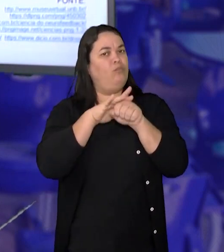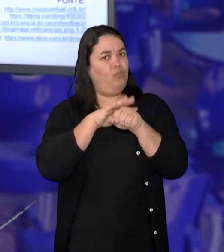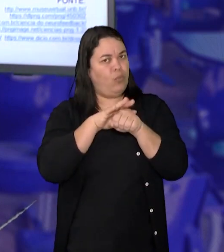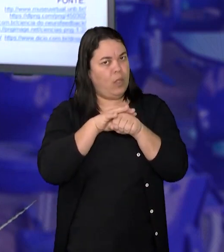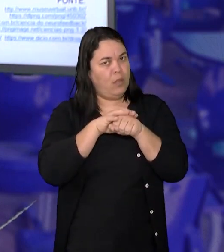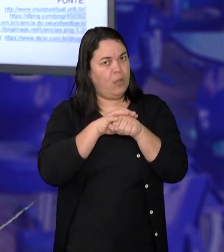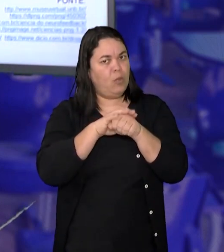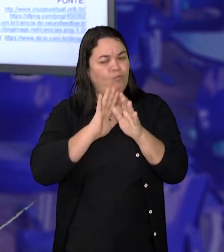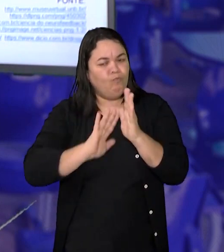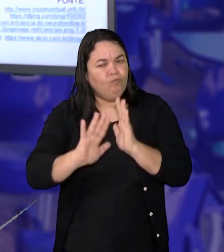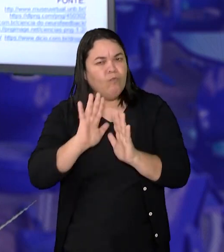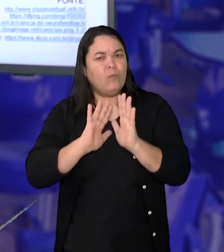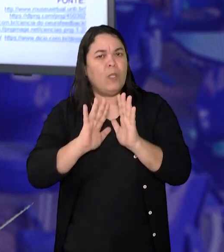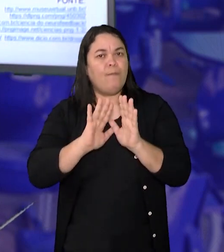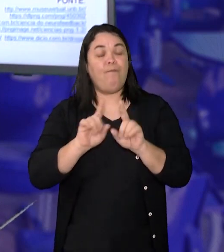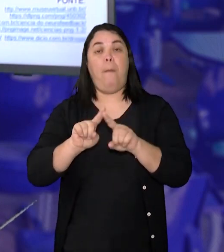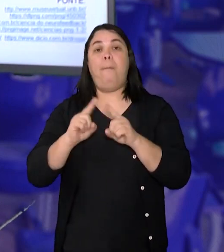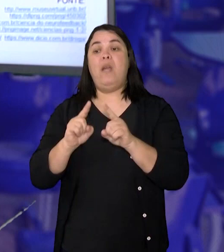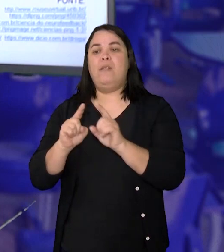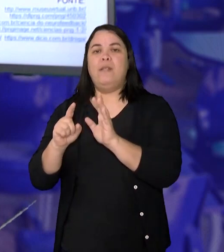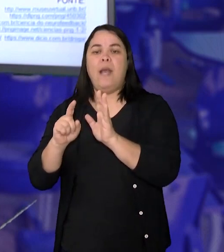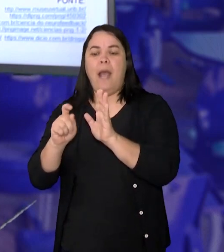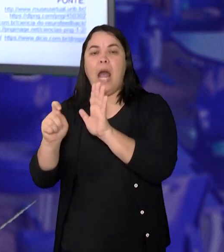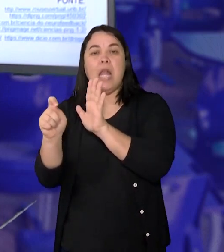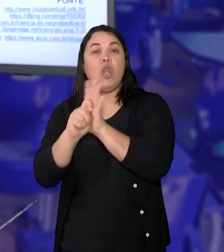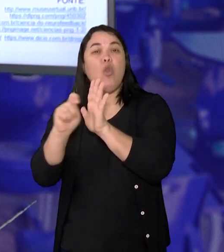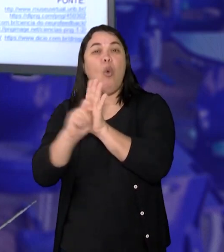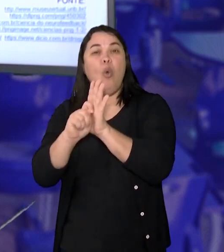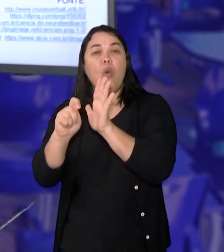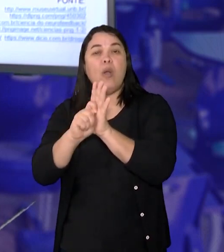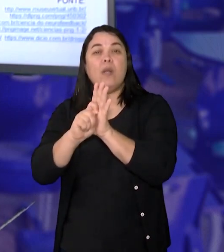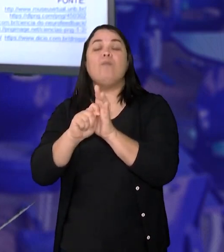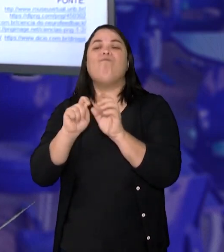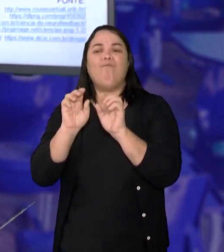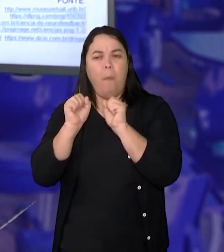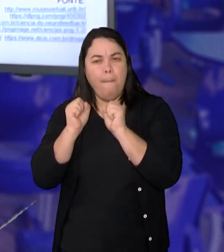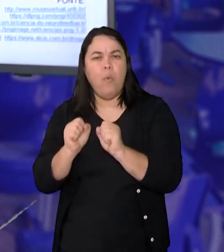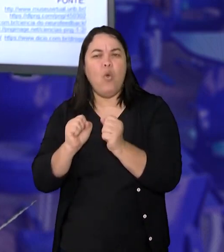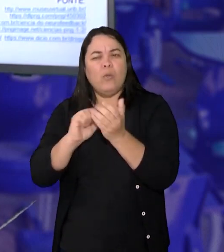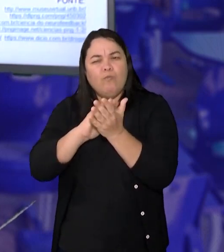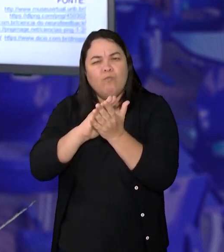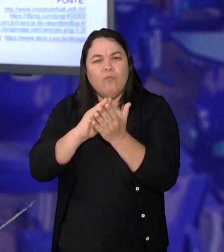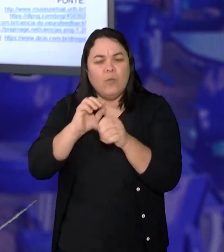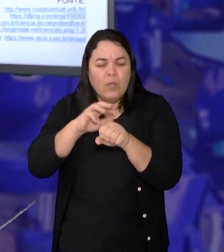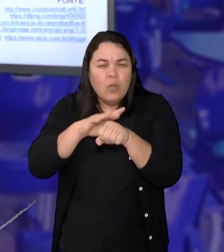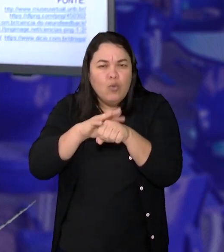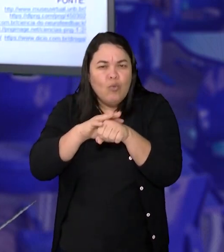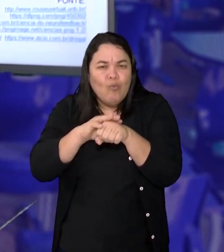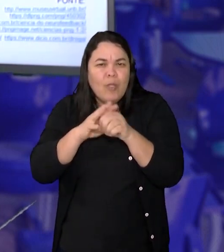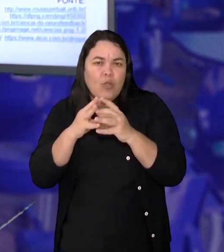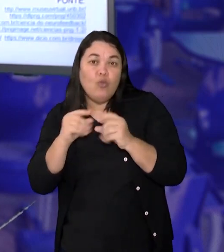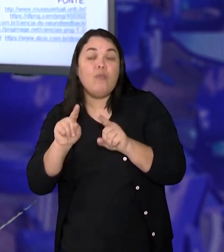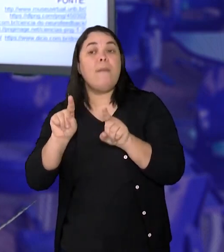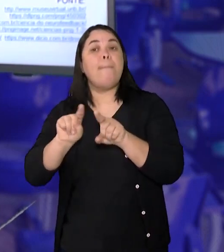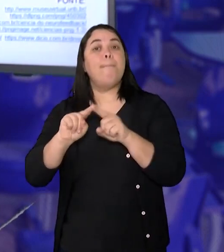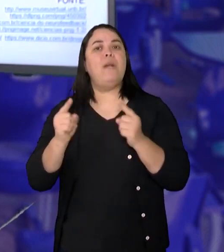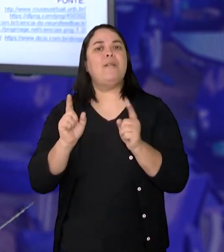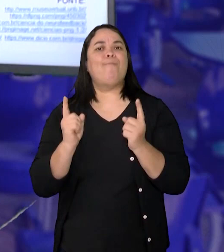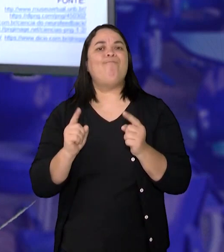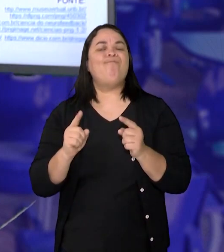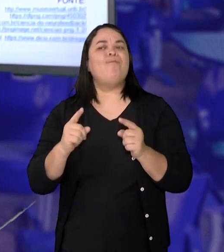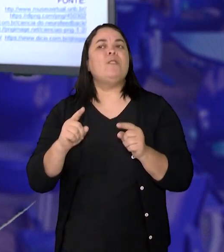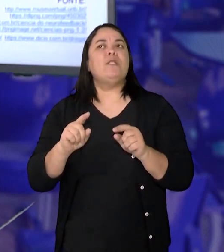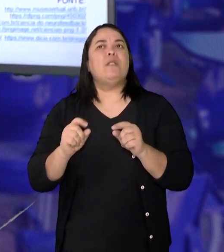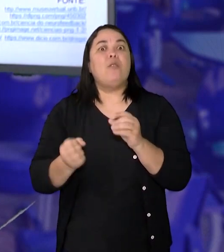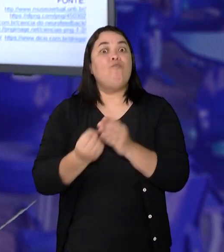uma doença. Já a droga, ela pode ser utilizada para tratar uma doença, como também ela pode causar problemas à